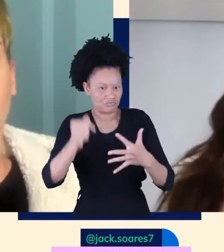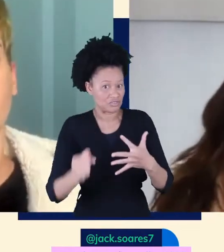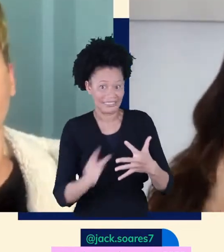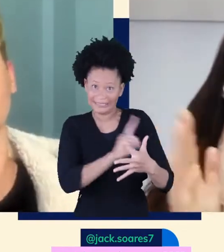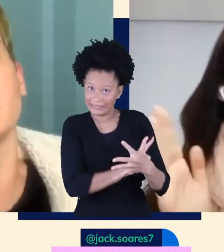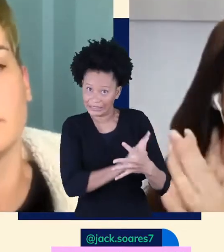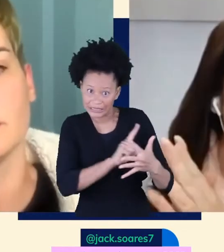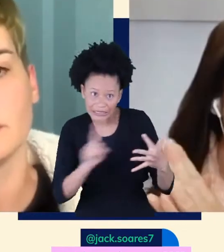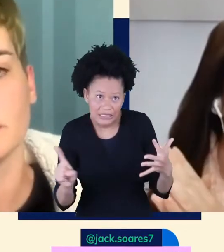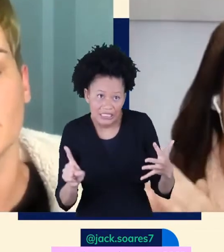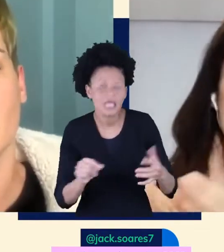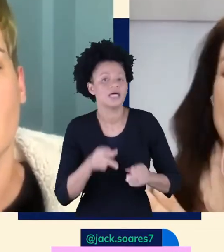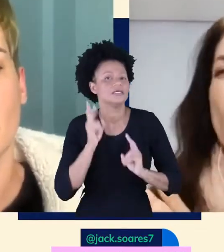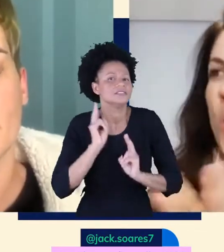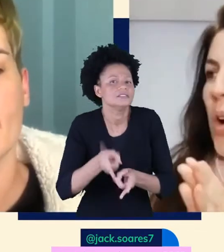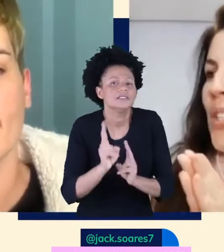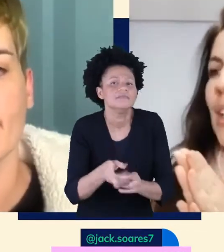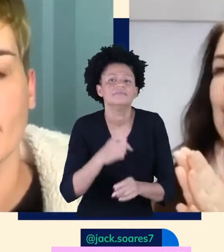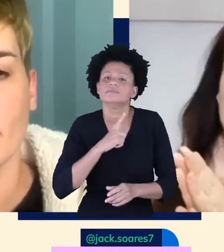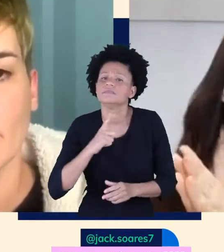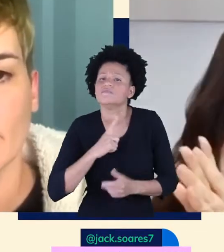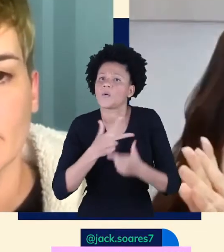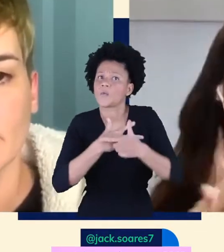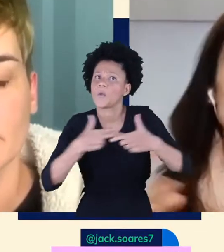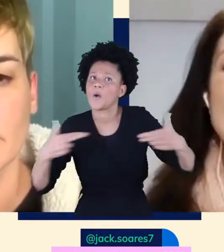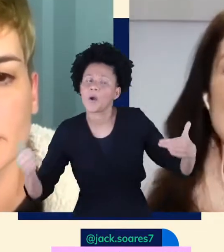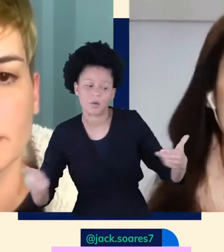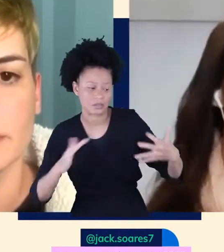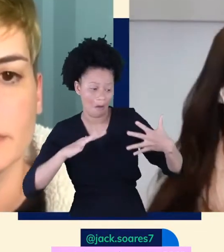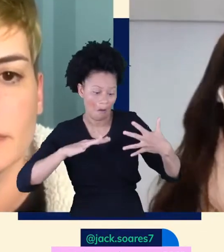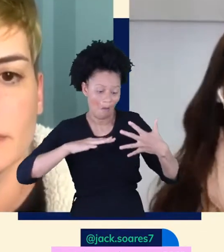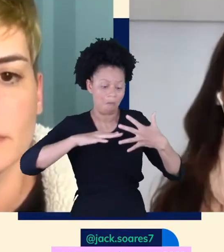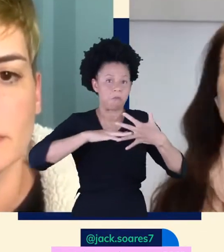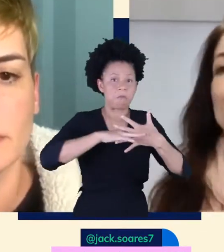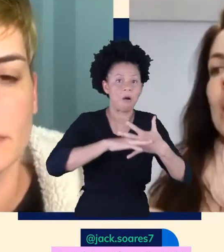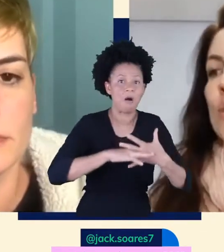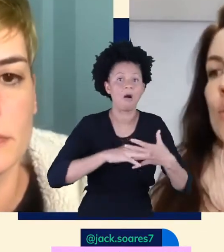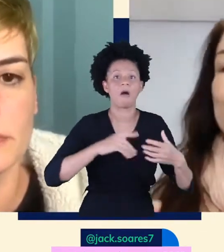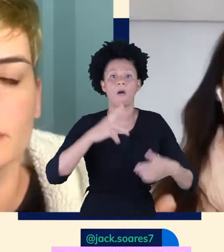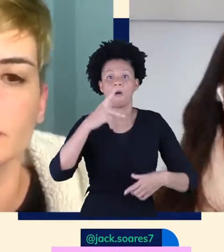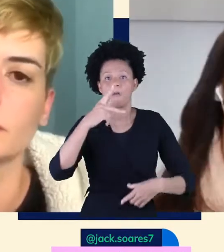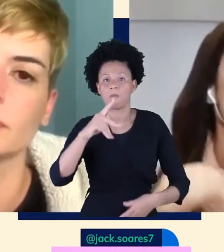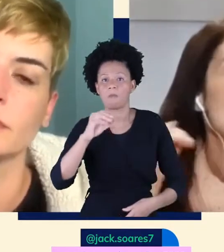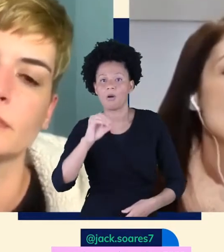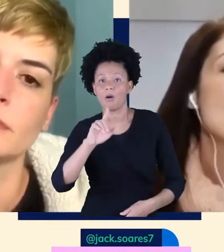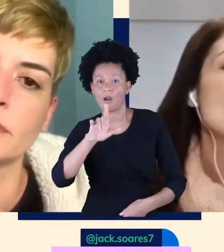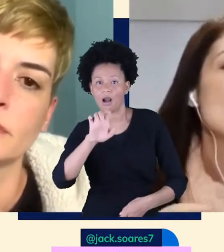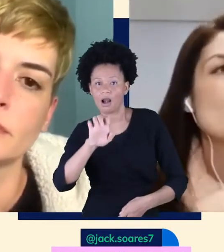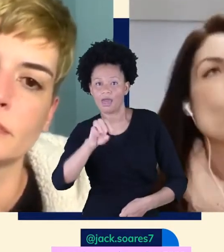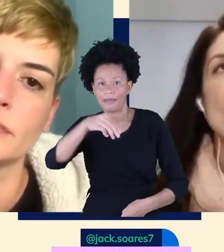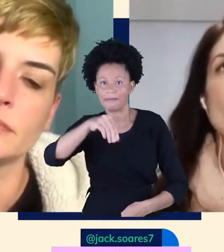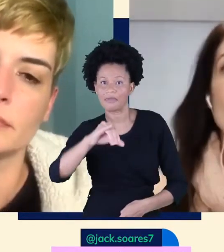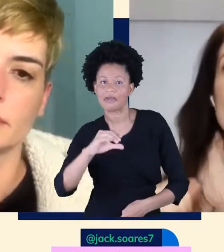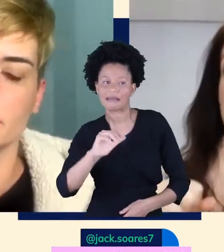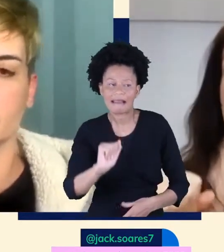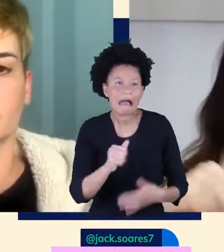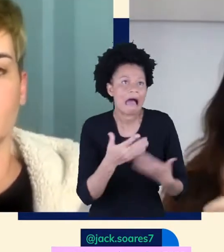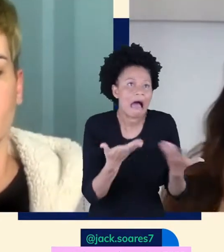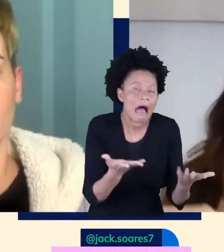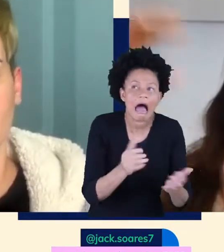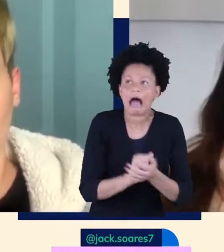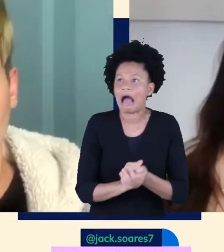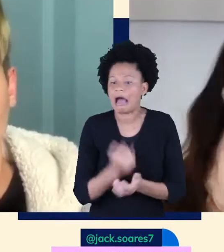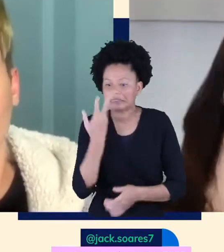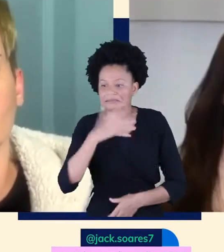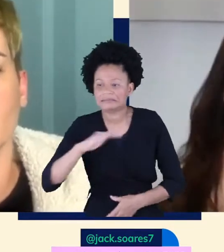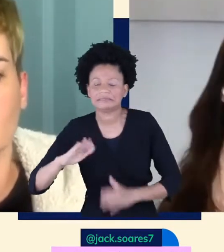isso, sempre que vier alguma coisa que é muito polêmica, né? Algum vídeo que fale, as crianças na escola tal, não